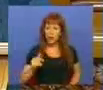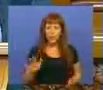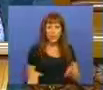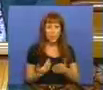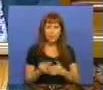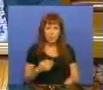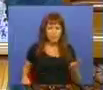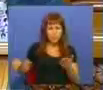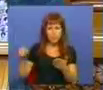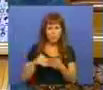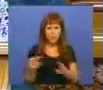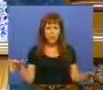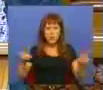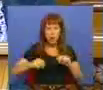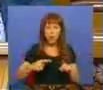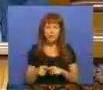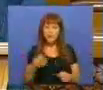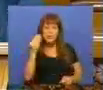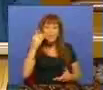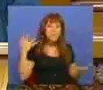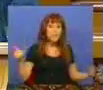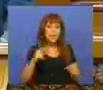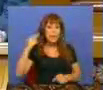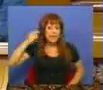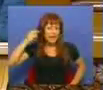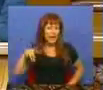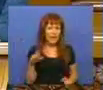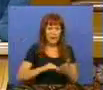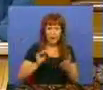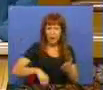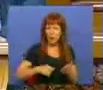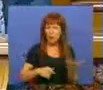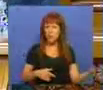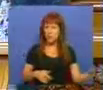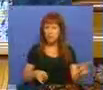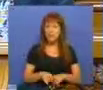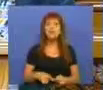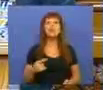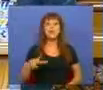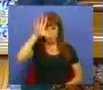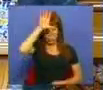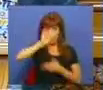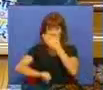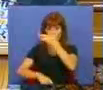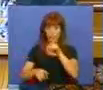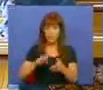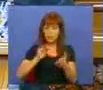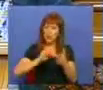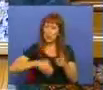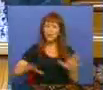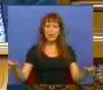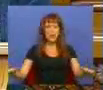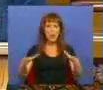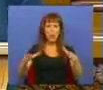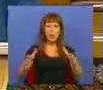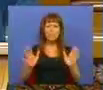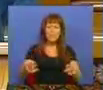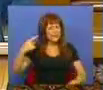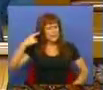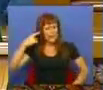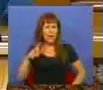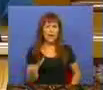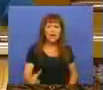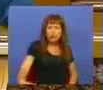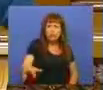propõe introduzir novos mecanismos para a caducidade dos contratos. Para o Governo, a contratação coletiva deve caducar ao